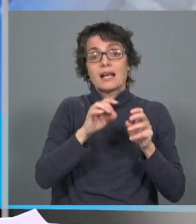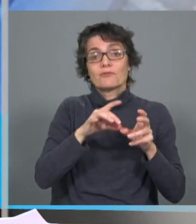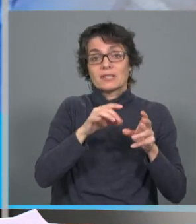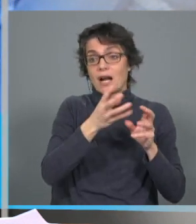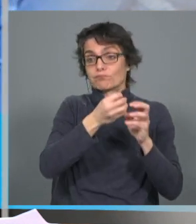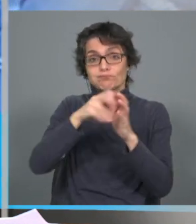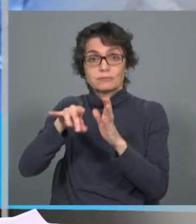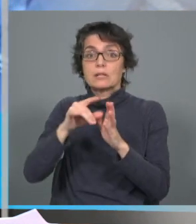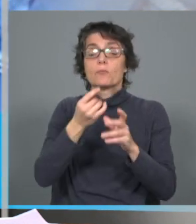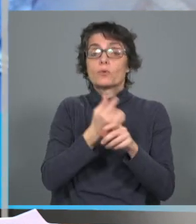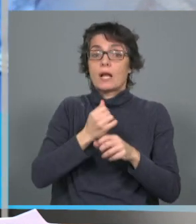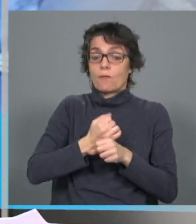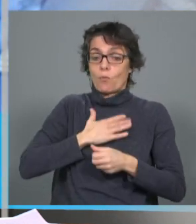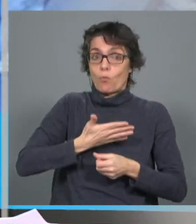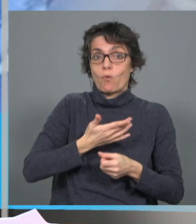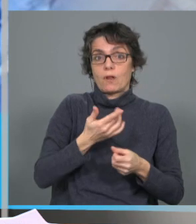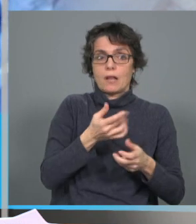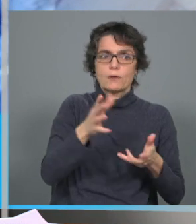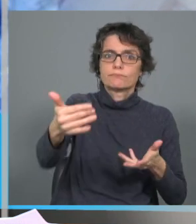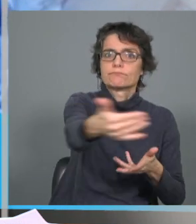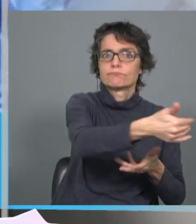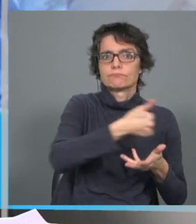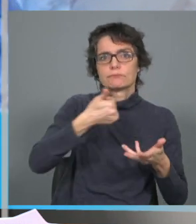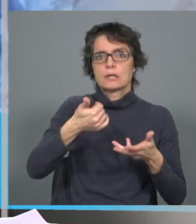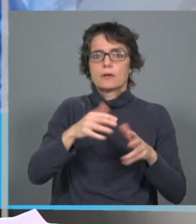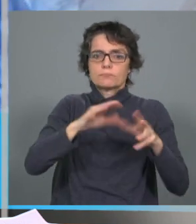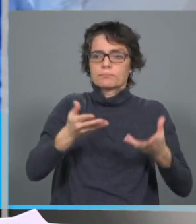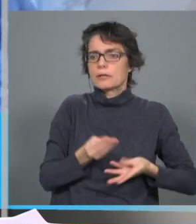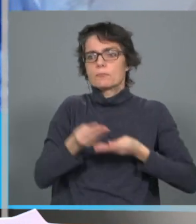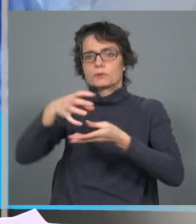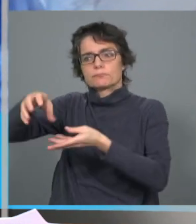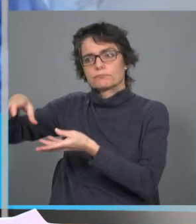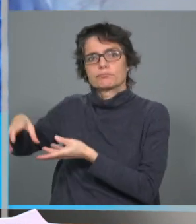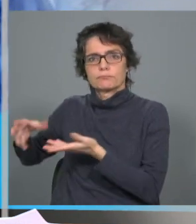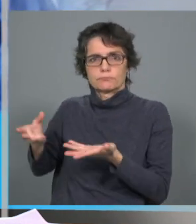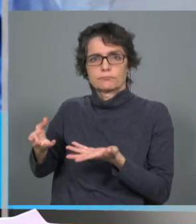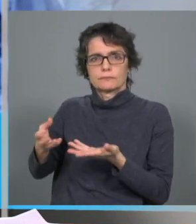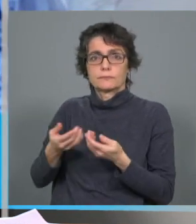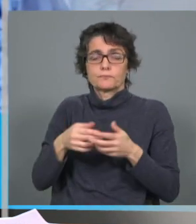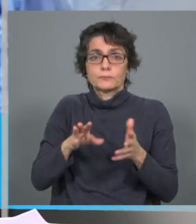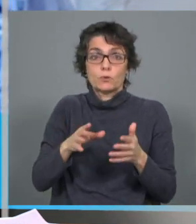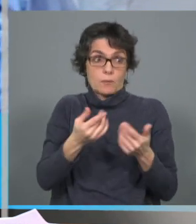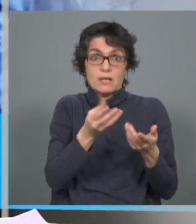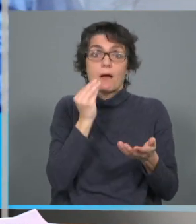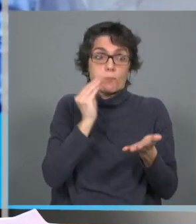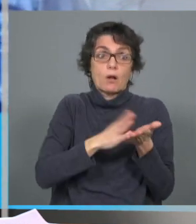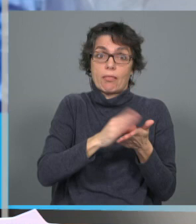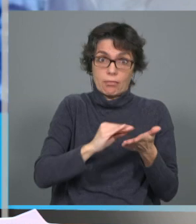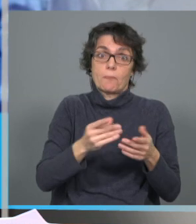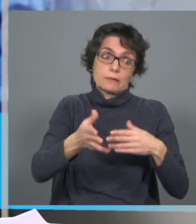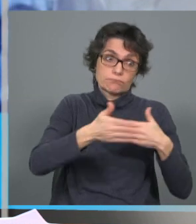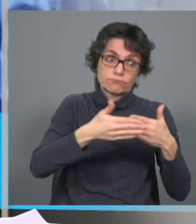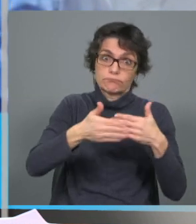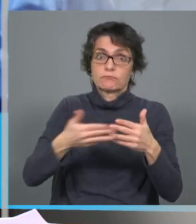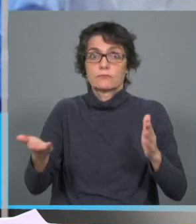por voluntários, empacotadas e distribuídas. Ora, tudo isso, como se sabe, fechou, não é? E, portanto, essa foi a